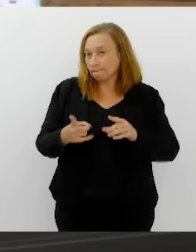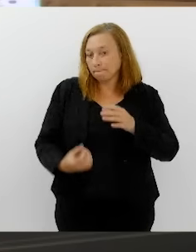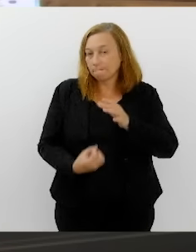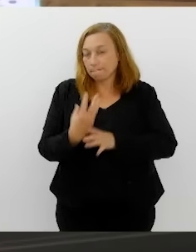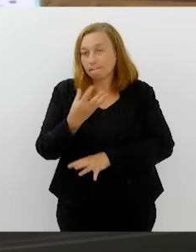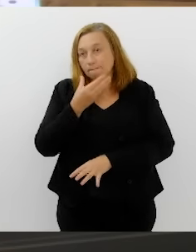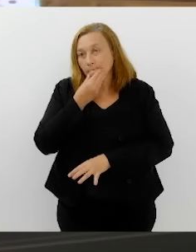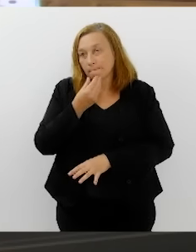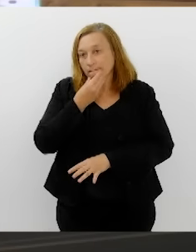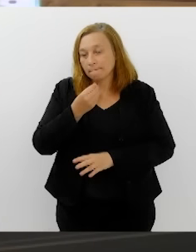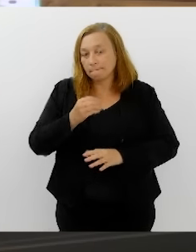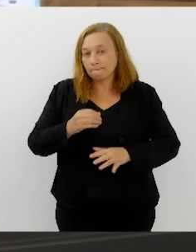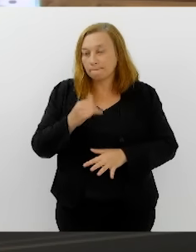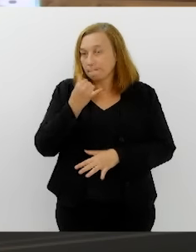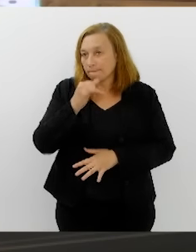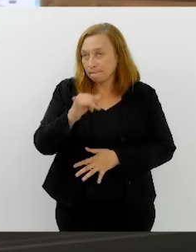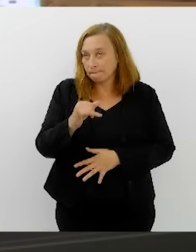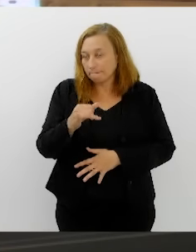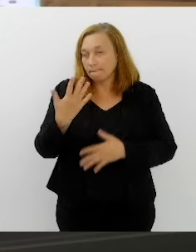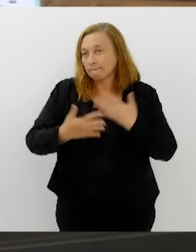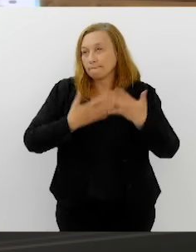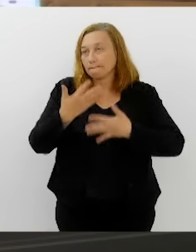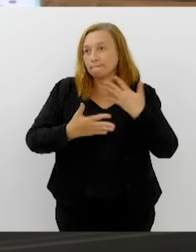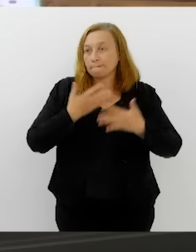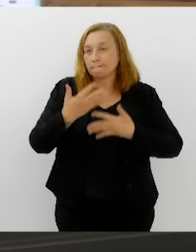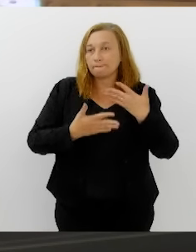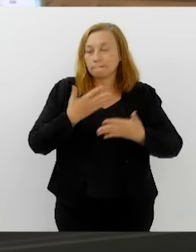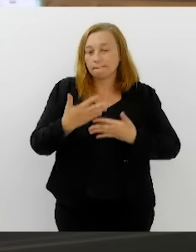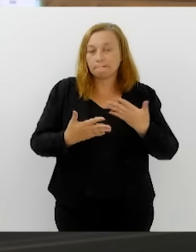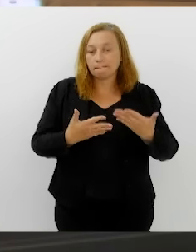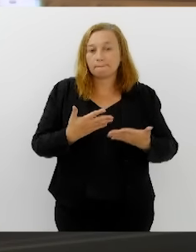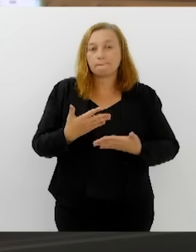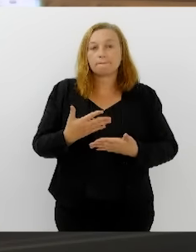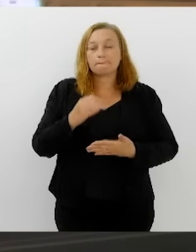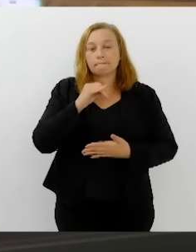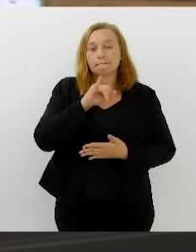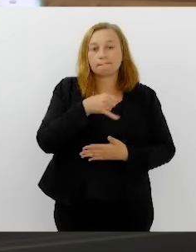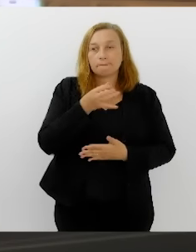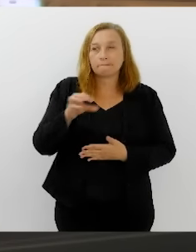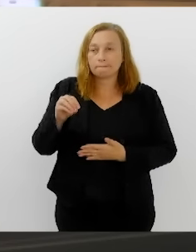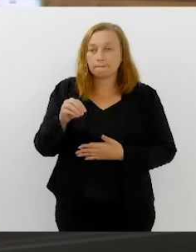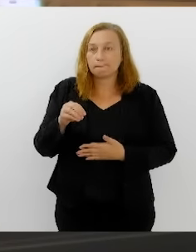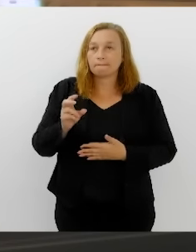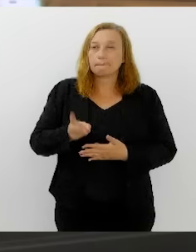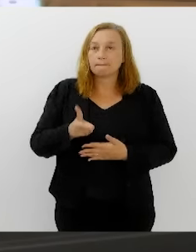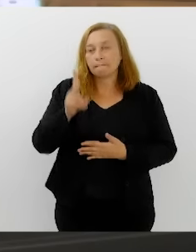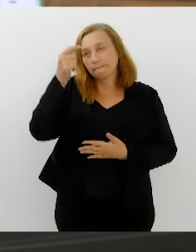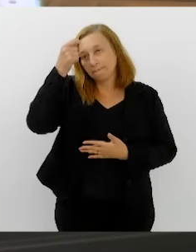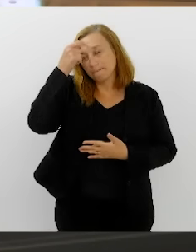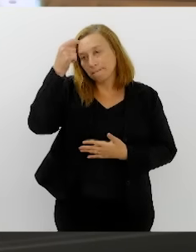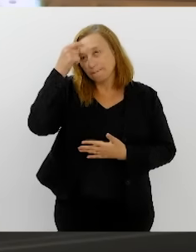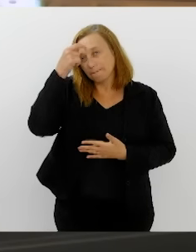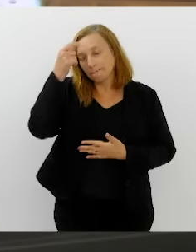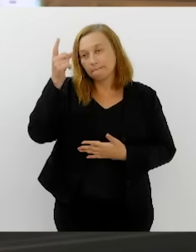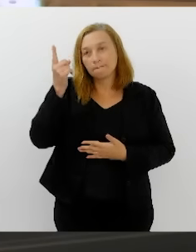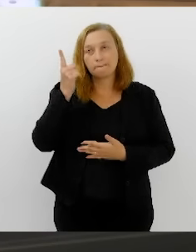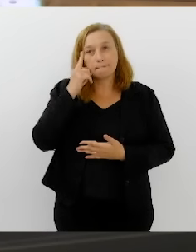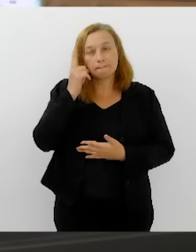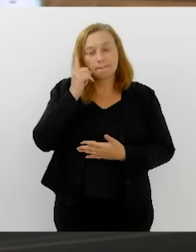essa energia, essa alegria do Monsenhor João, sempre vem à nossa cabeça, naqueles momentos, inclusive,